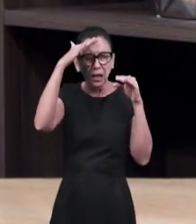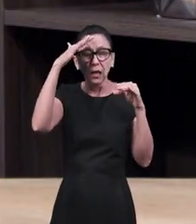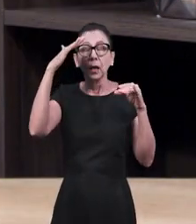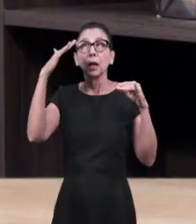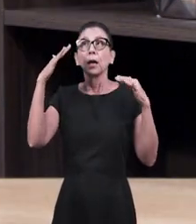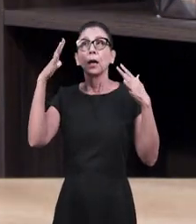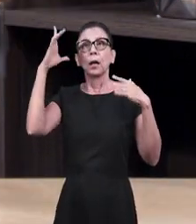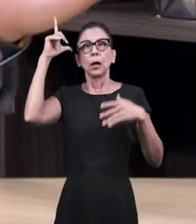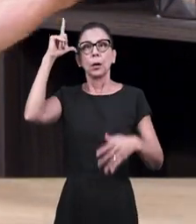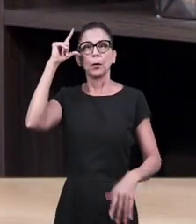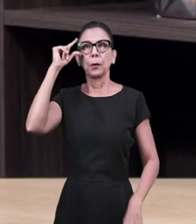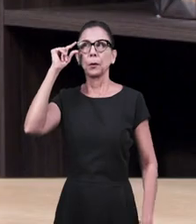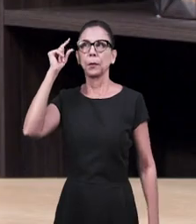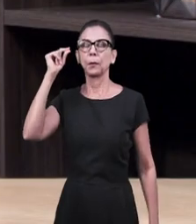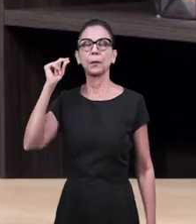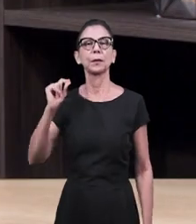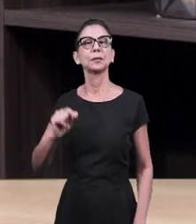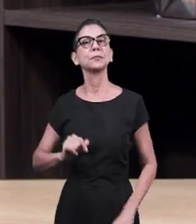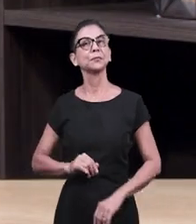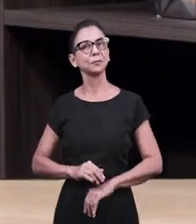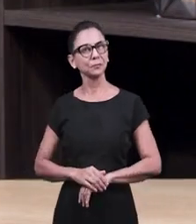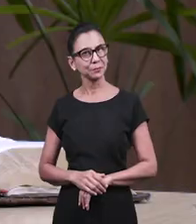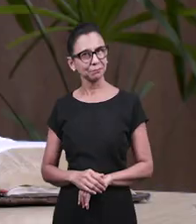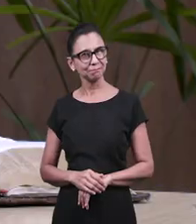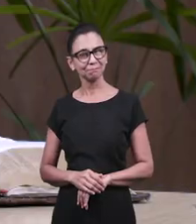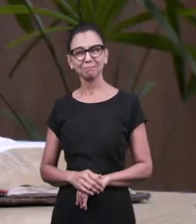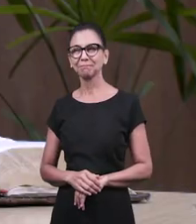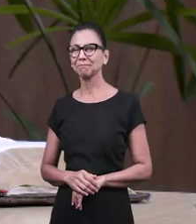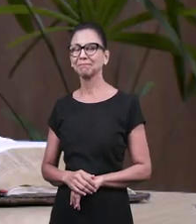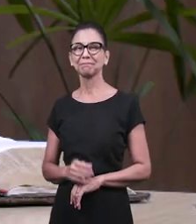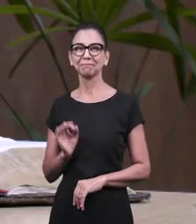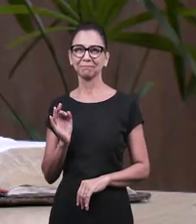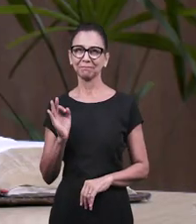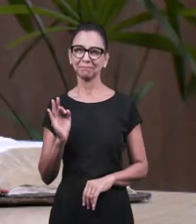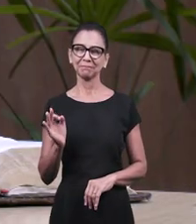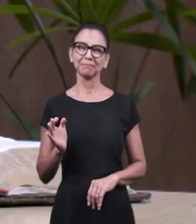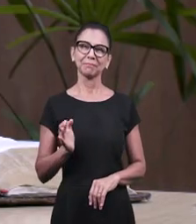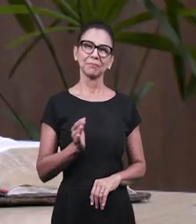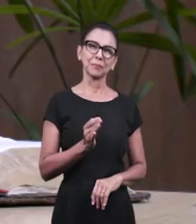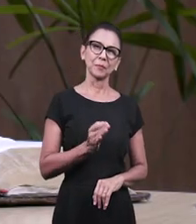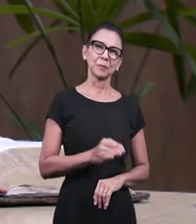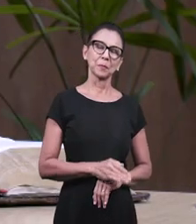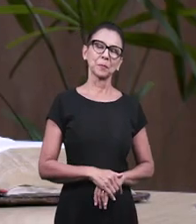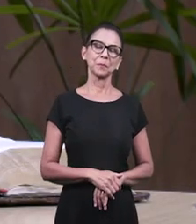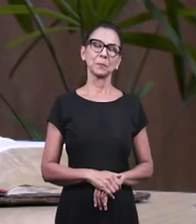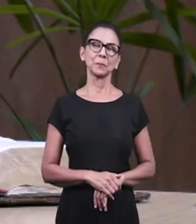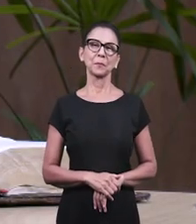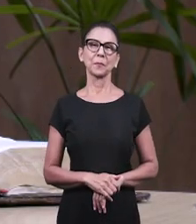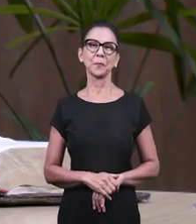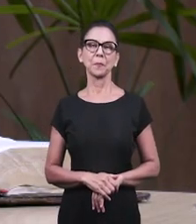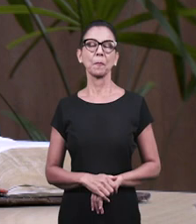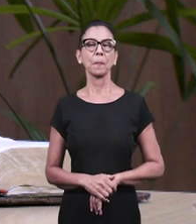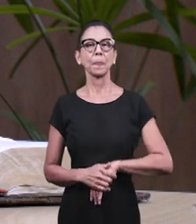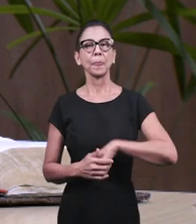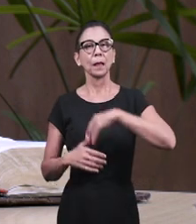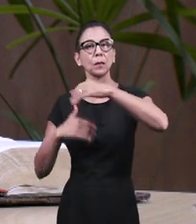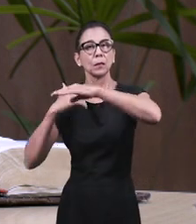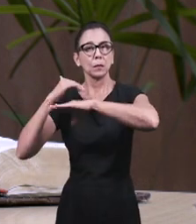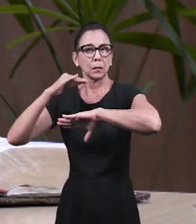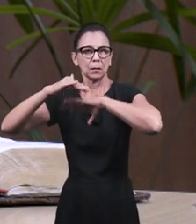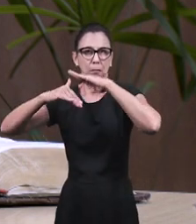de todo aquele benefício daquela luz, né? Amém. Então, além desse